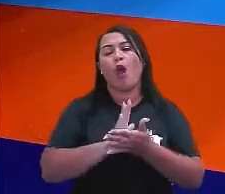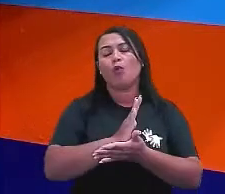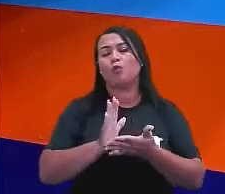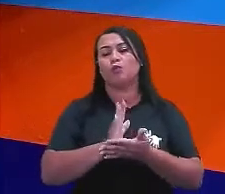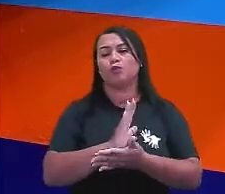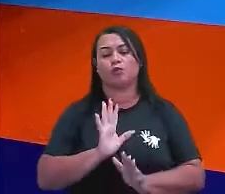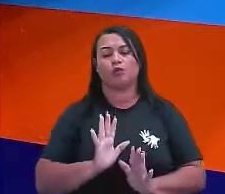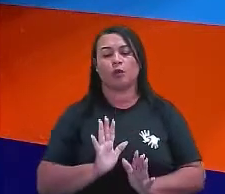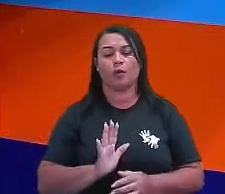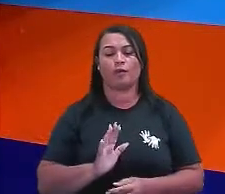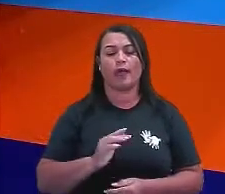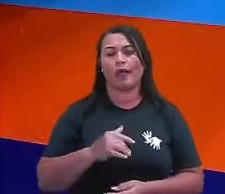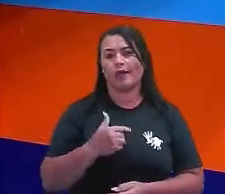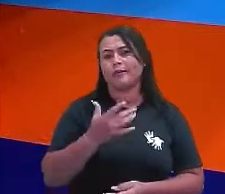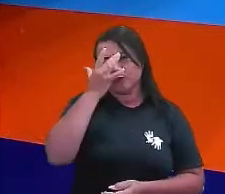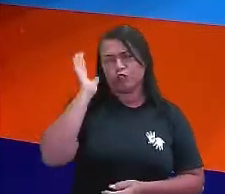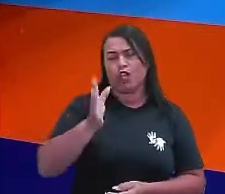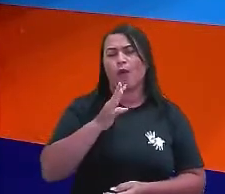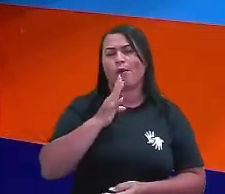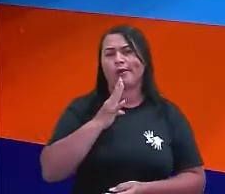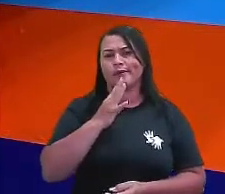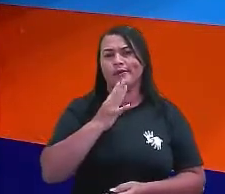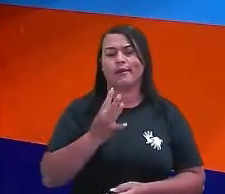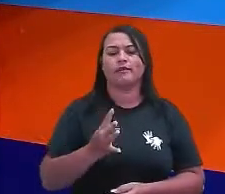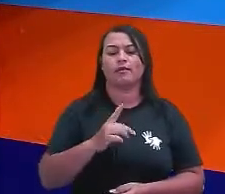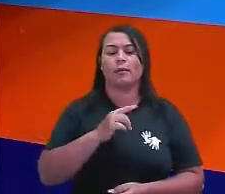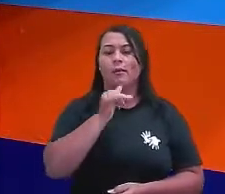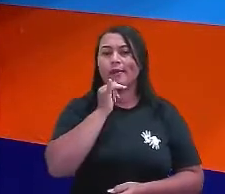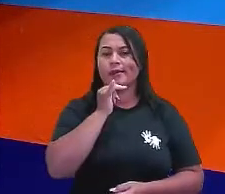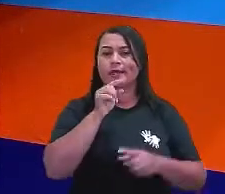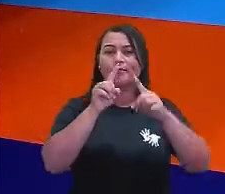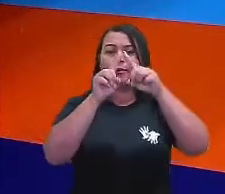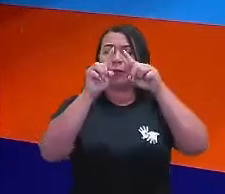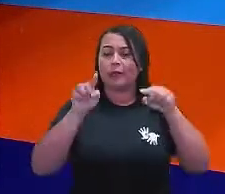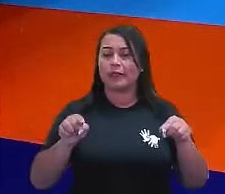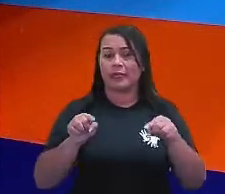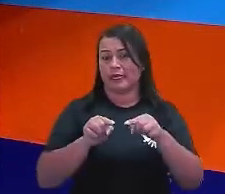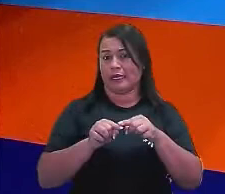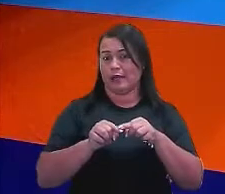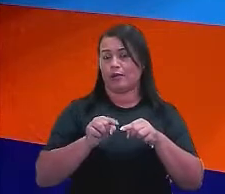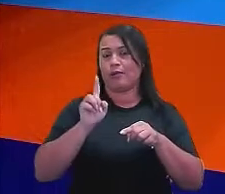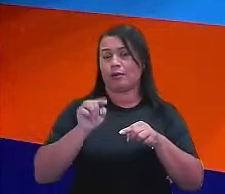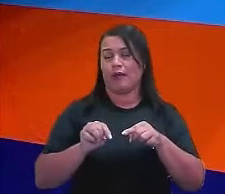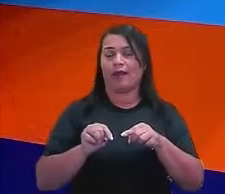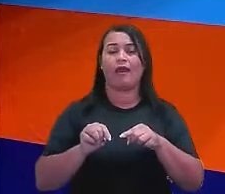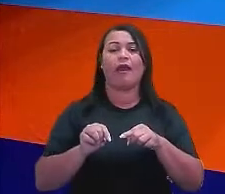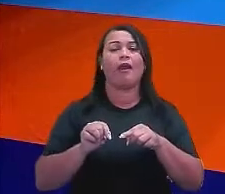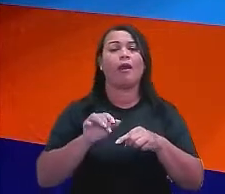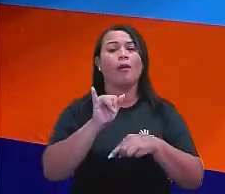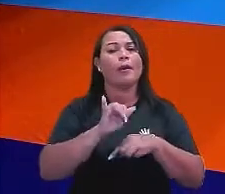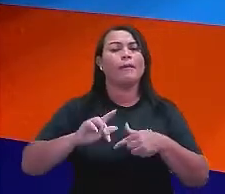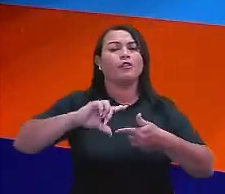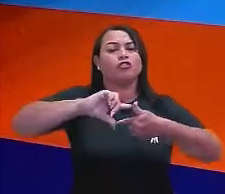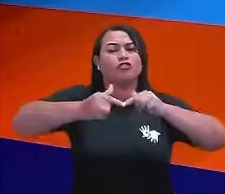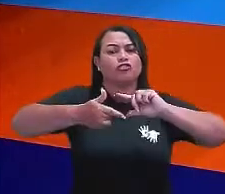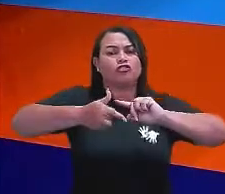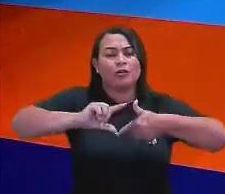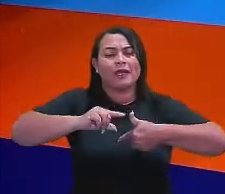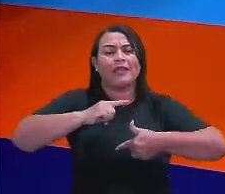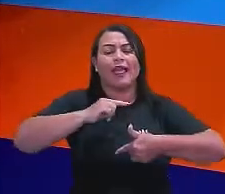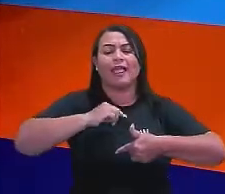algumas. As mais famosas. Por exemplo, o triângulo. O que é um triângulo? É uma figura geométrica que possui 3 lados,